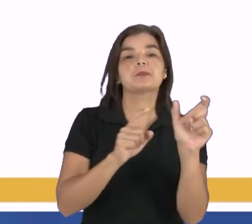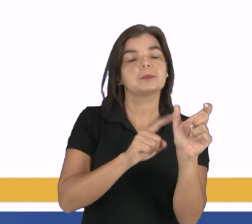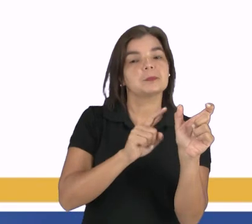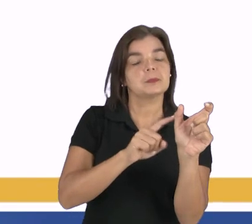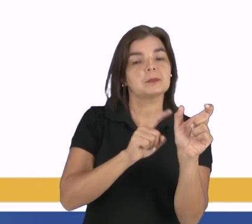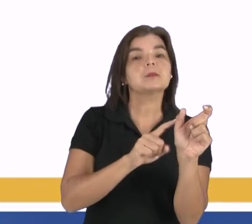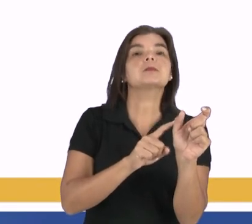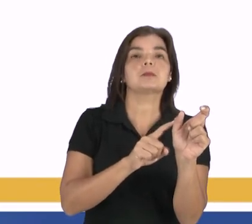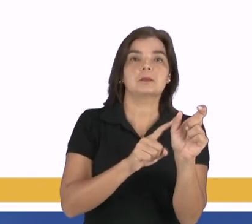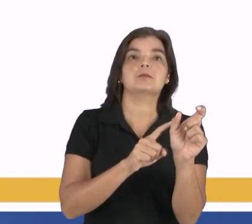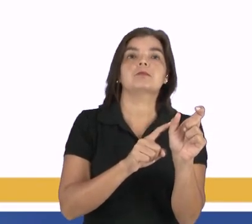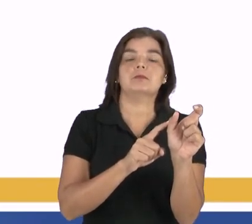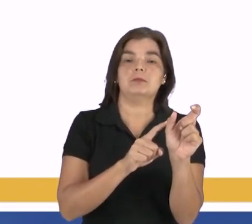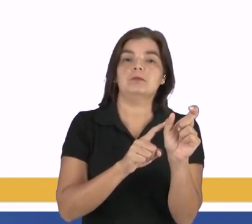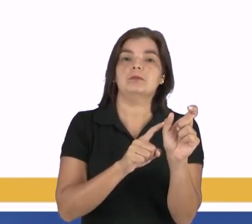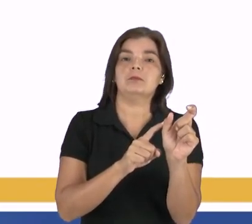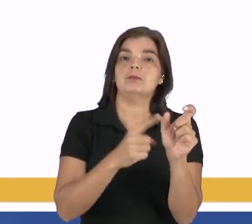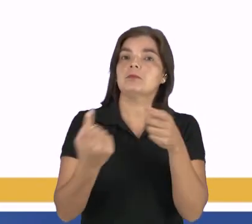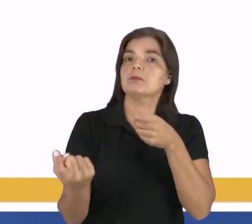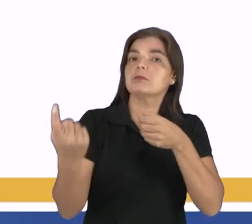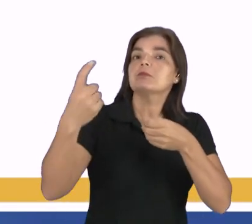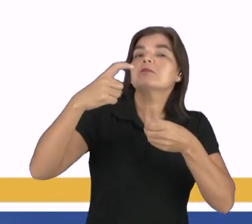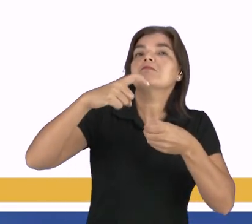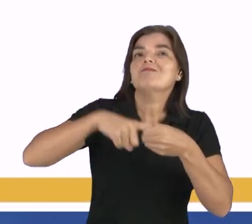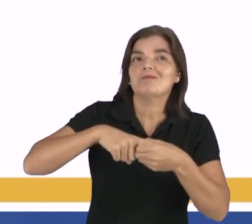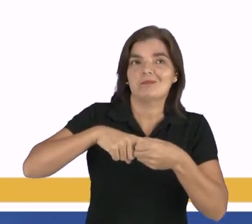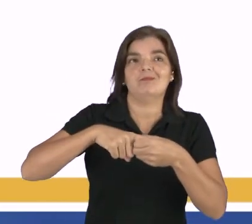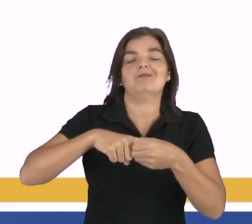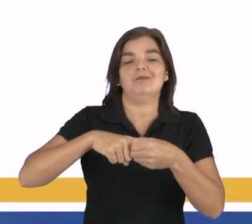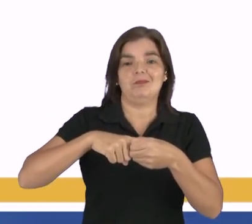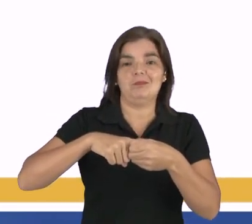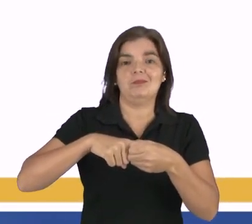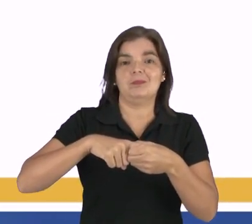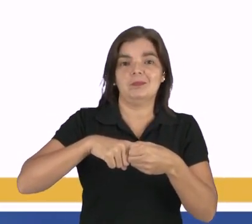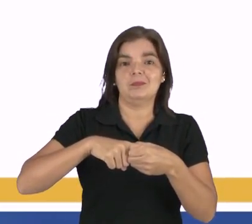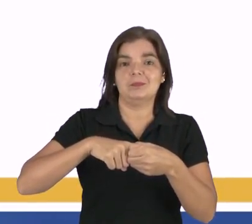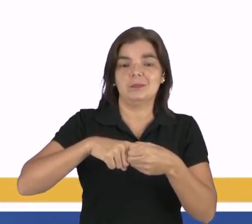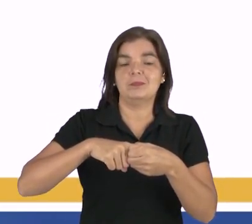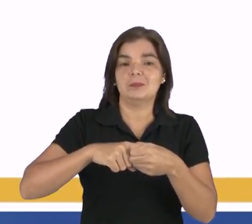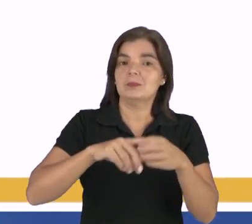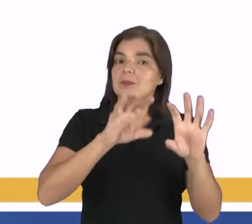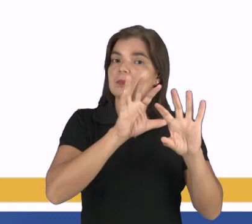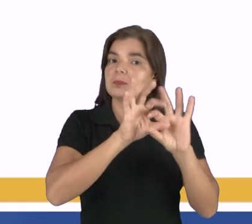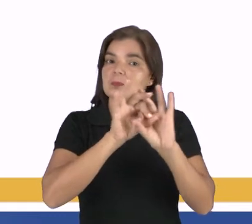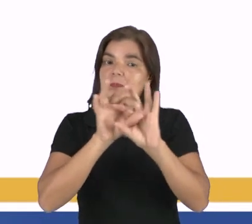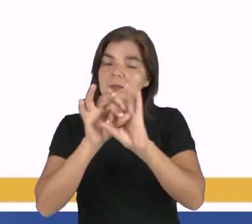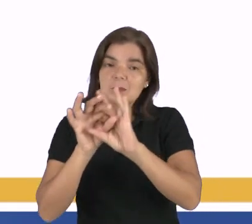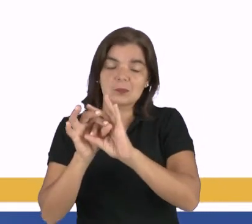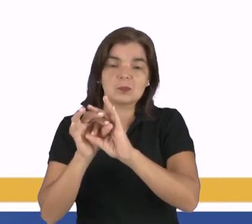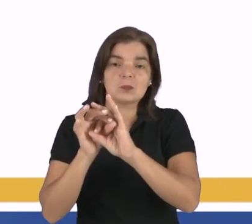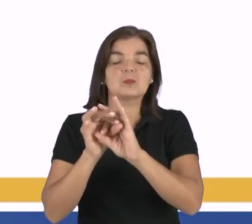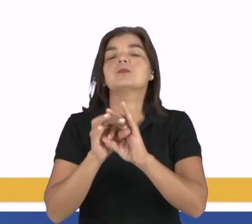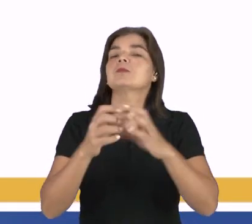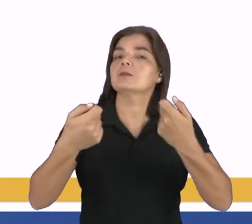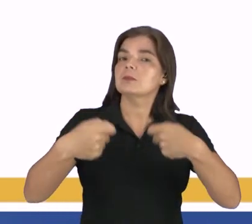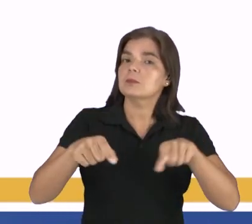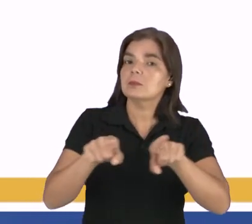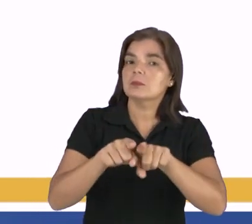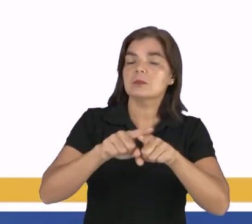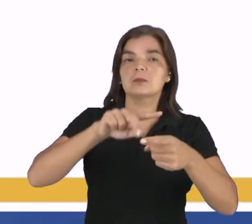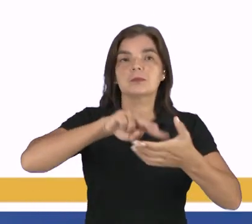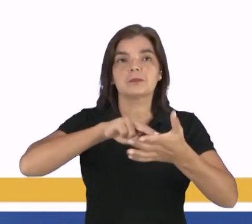quando eu pego um termo e retomo do contexto através de vínculos precisos